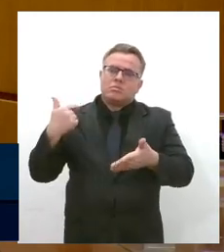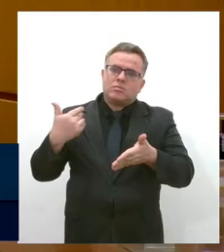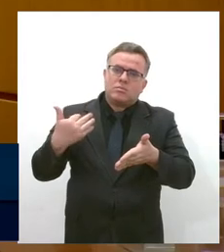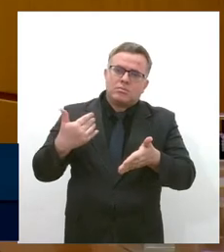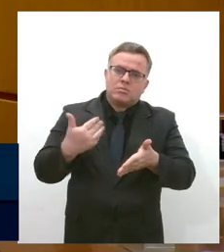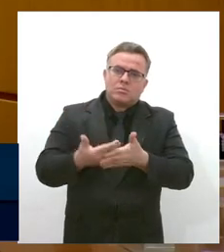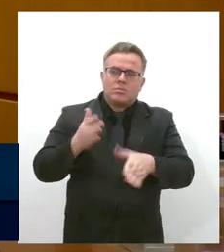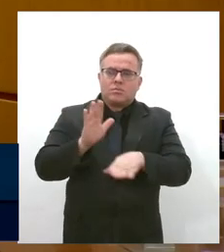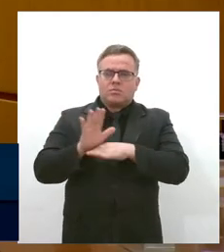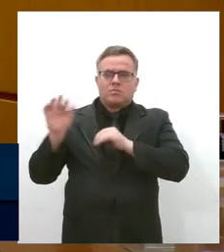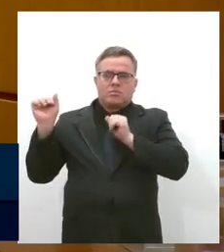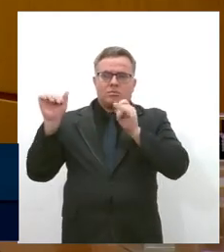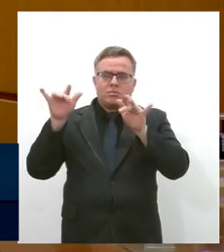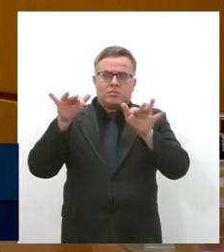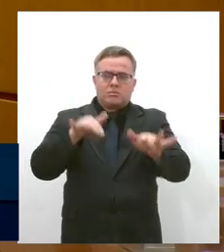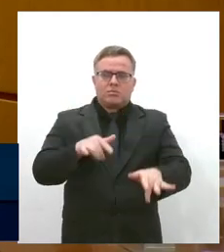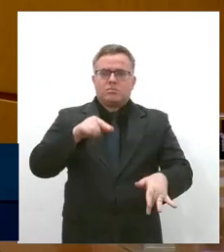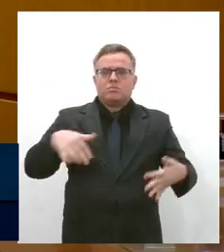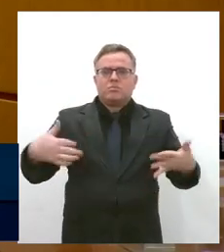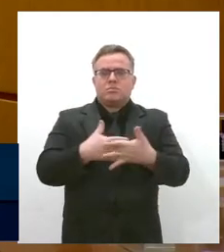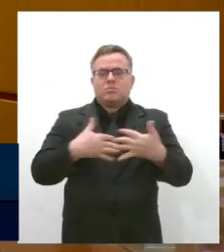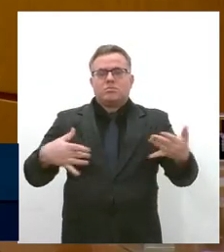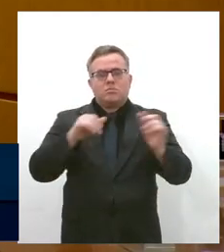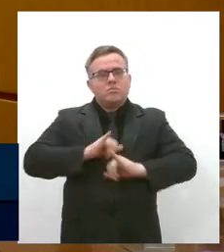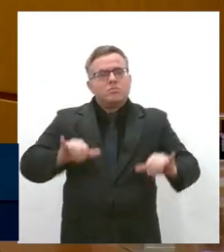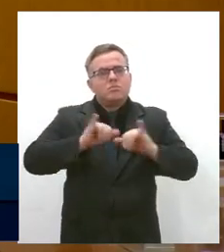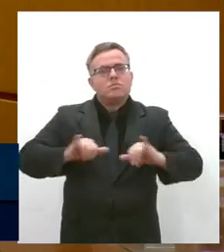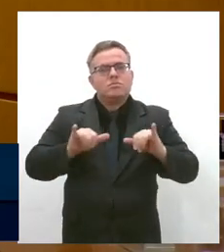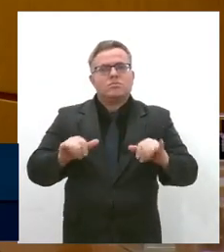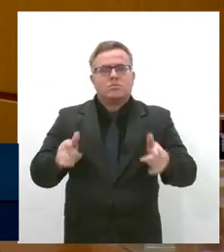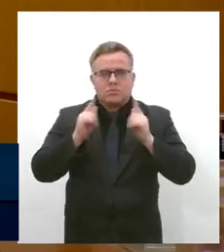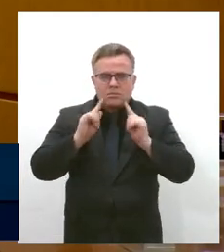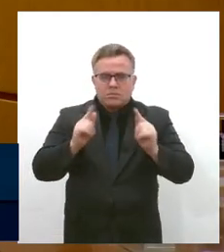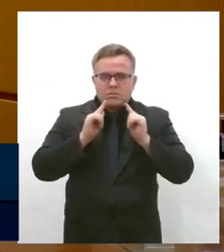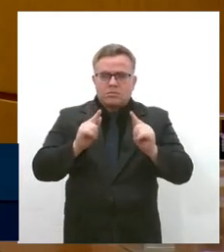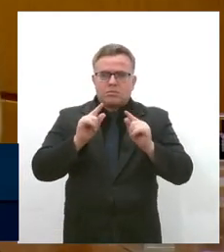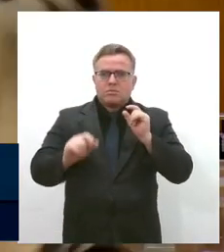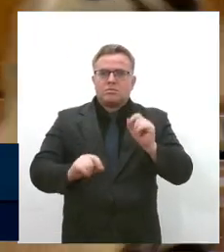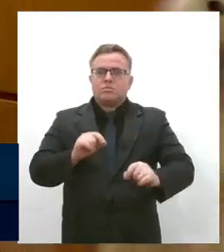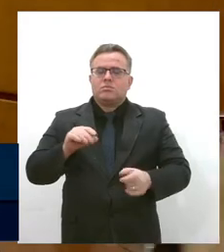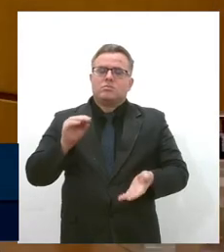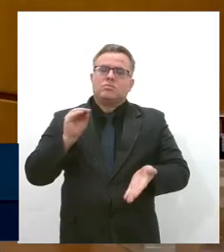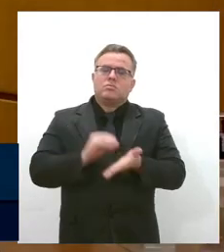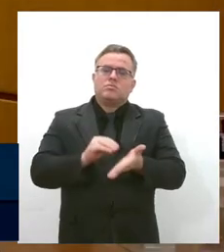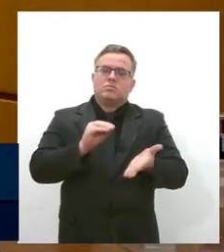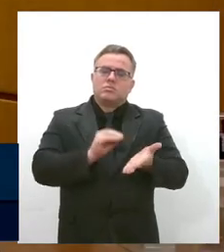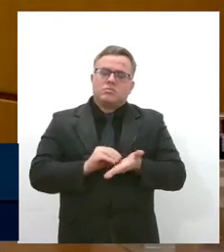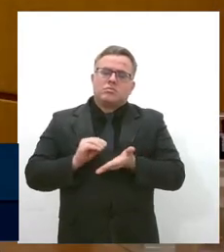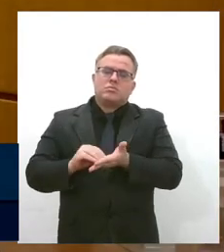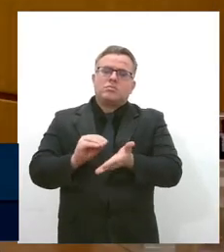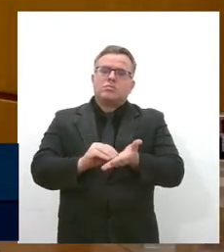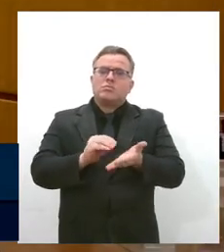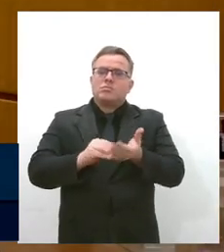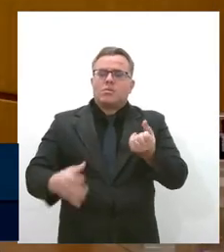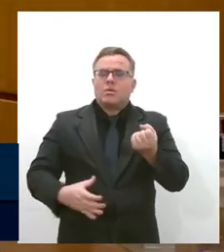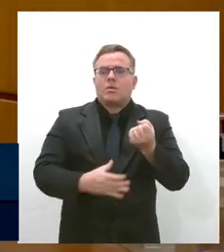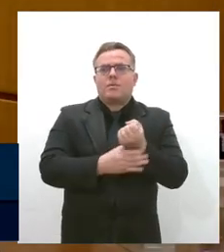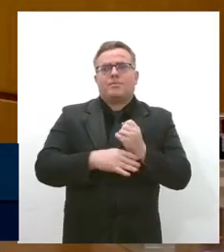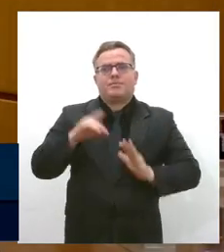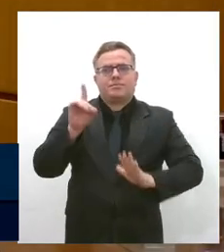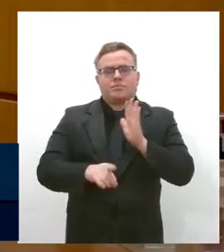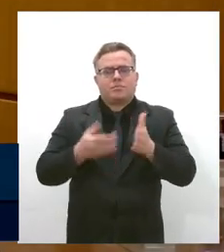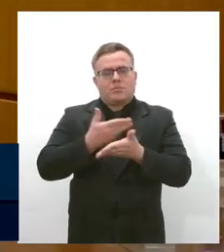o recado e denunciar a falta de garantia dos direitos dessas pessoas que tiveram